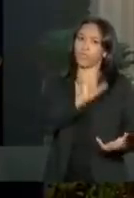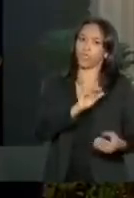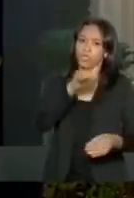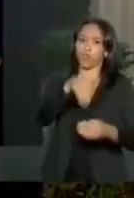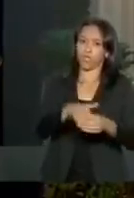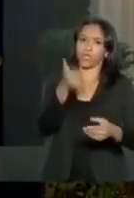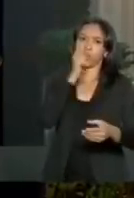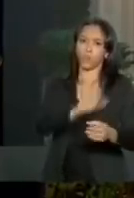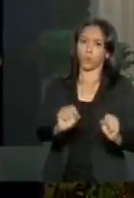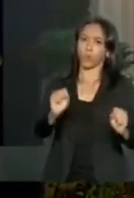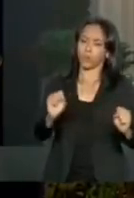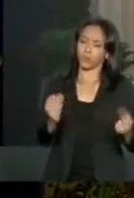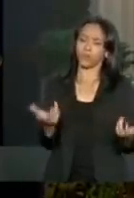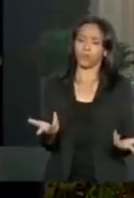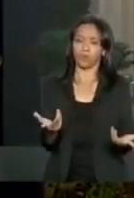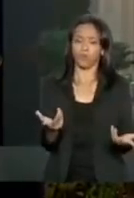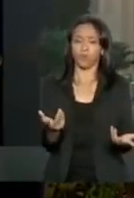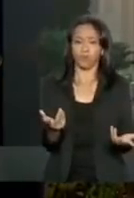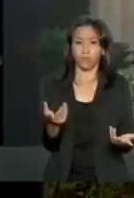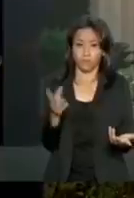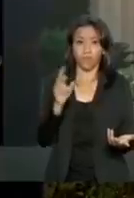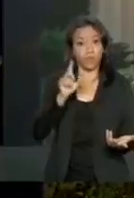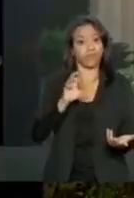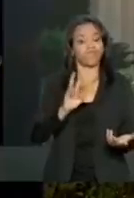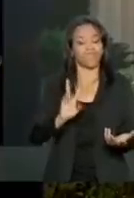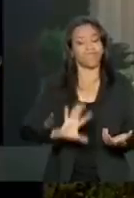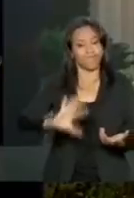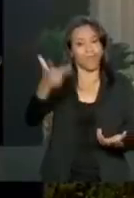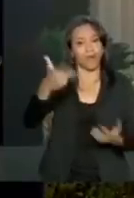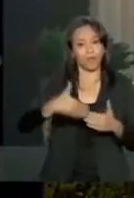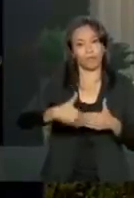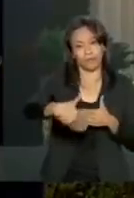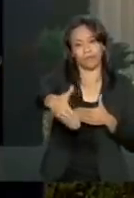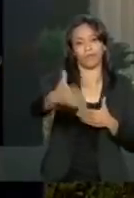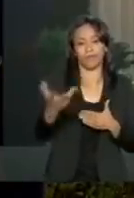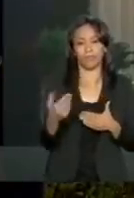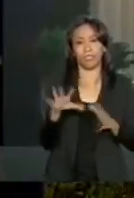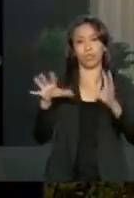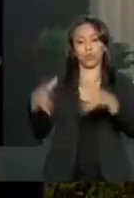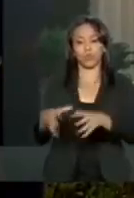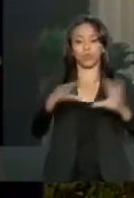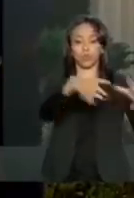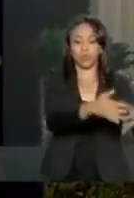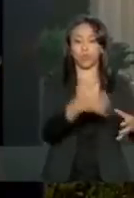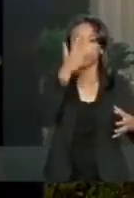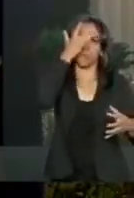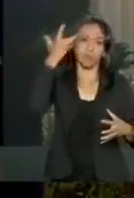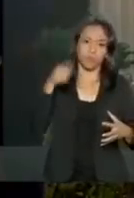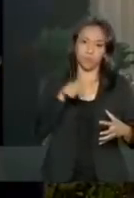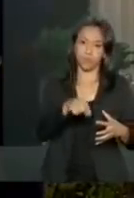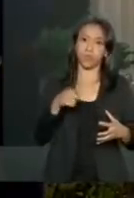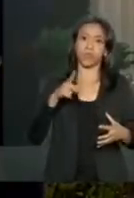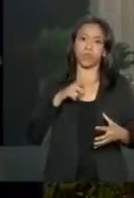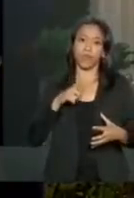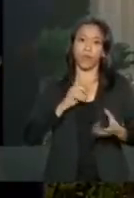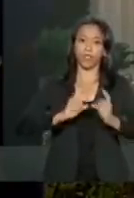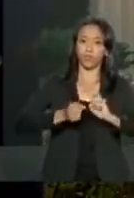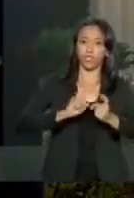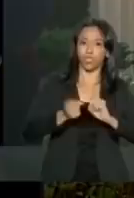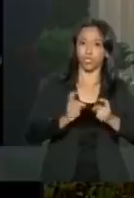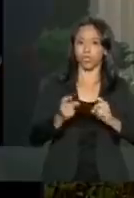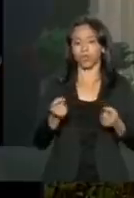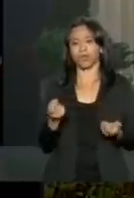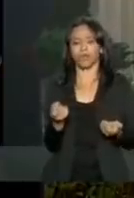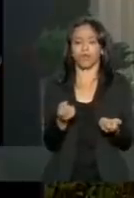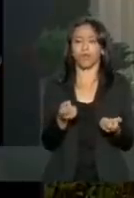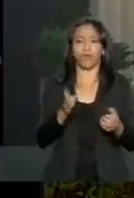eleições. Diria que é muito injusto. Algo está acontecendo com esses grupos de pessoas que estão administrando Facebook, Google,